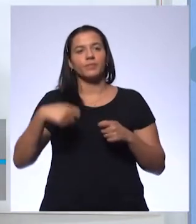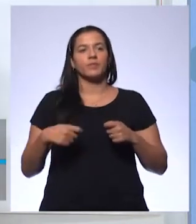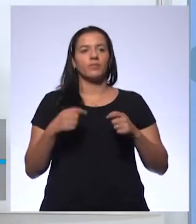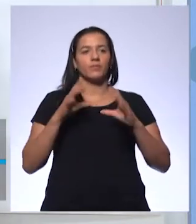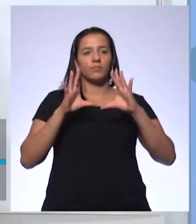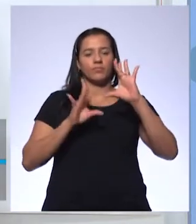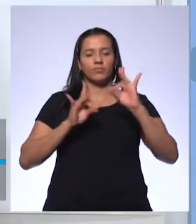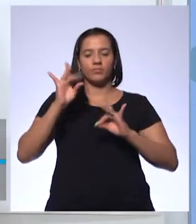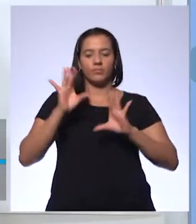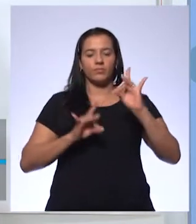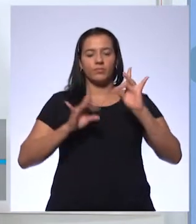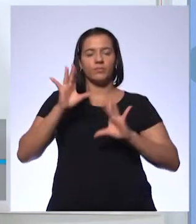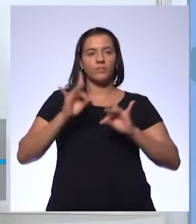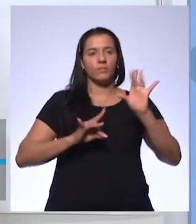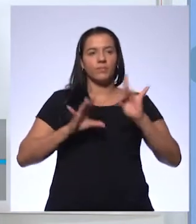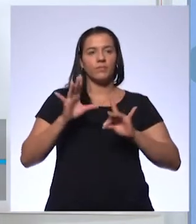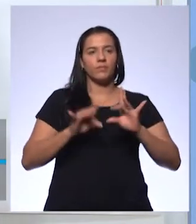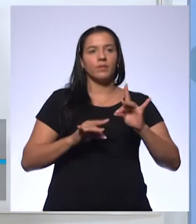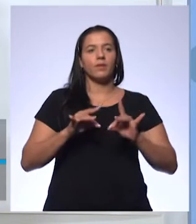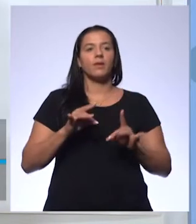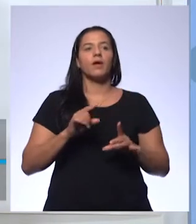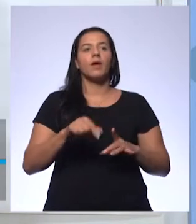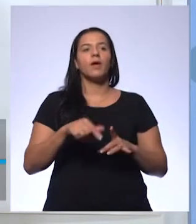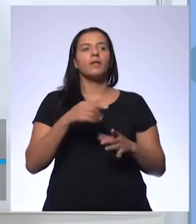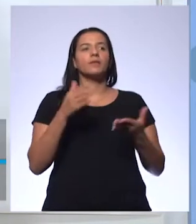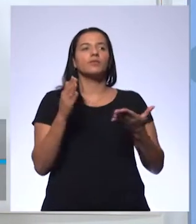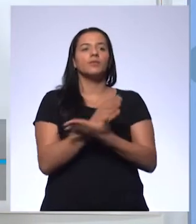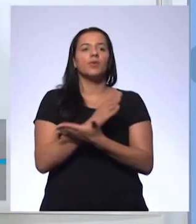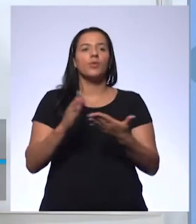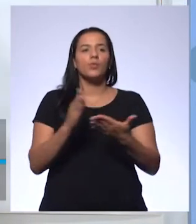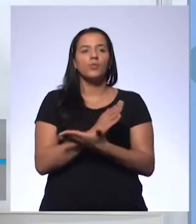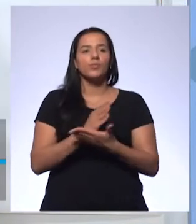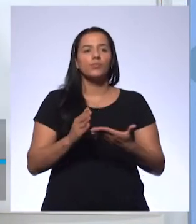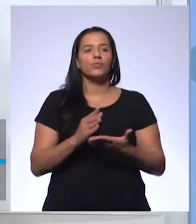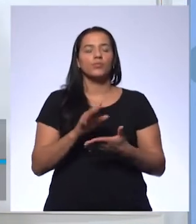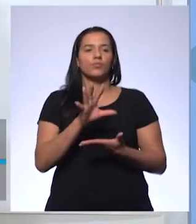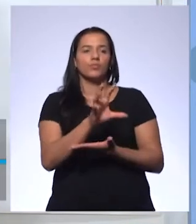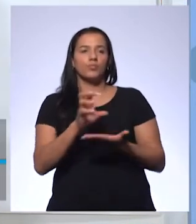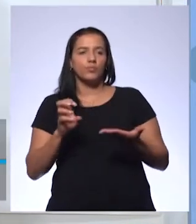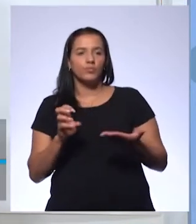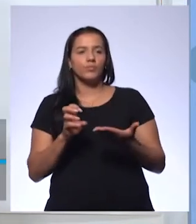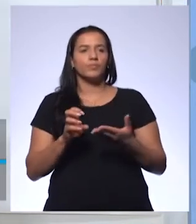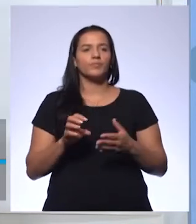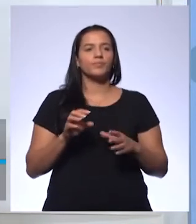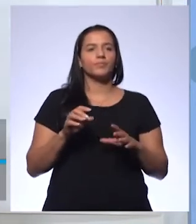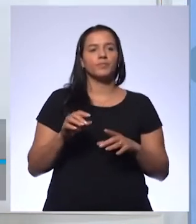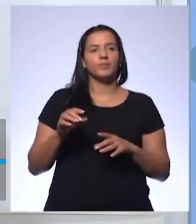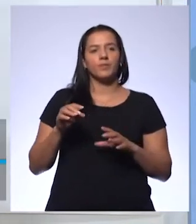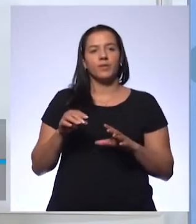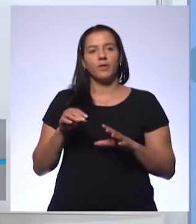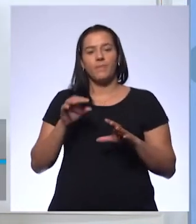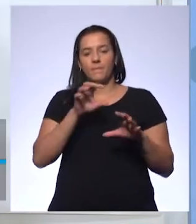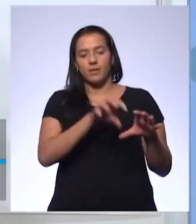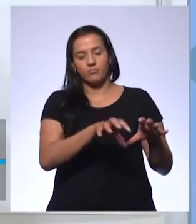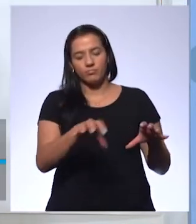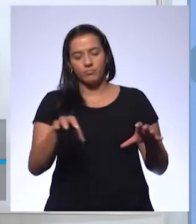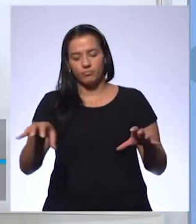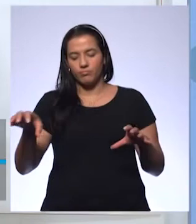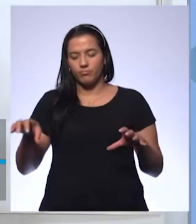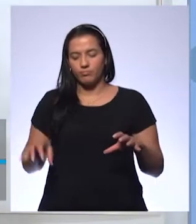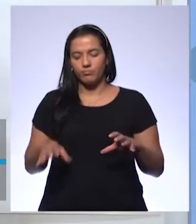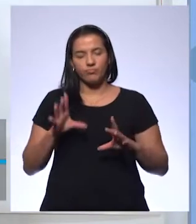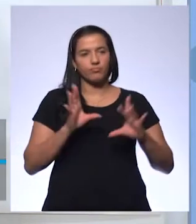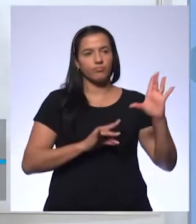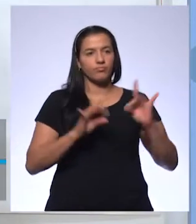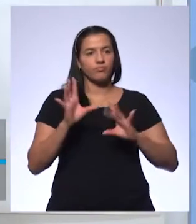gelatina que ela serve de alimento para determinado tipo de ser vivo. Então ele vai pegar lá 5 gelatinas diferentes, uma para nascer um